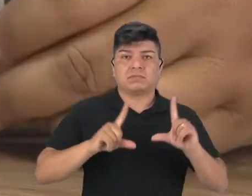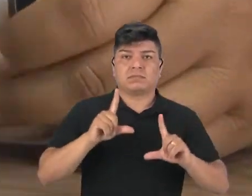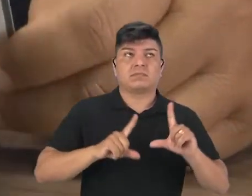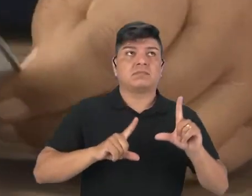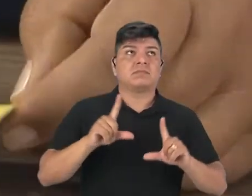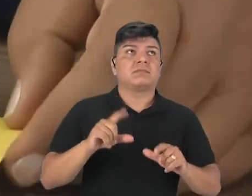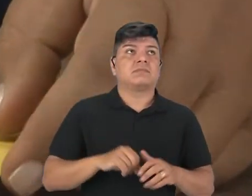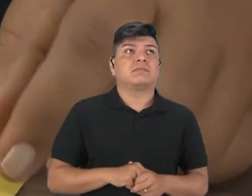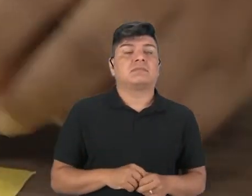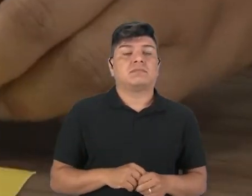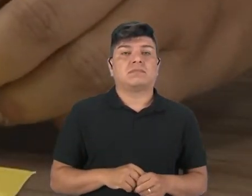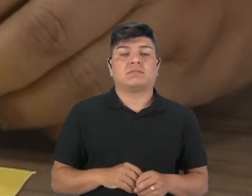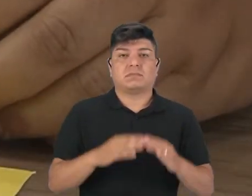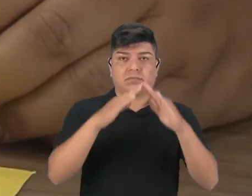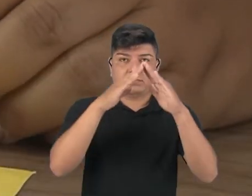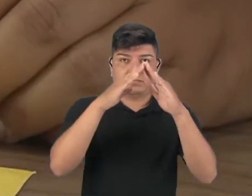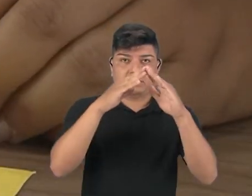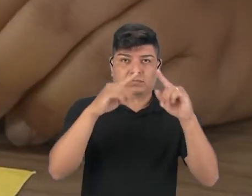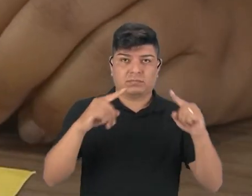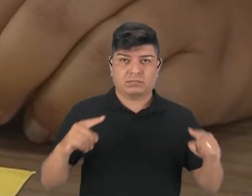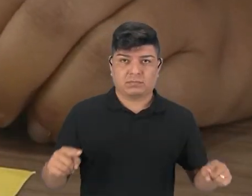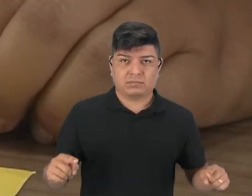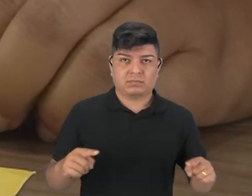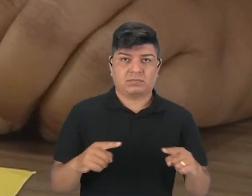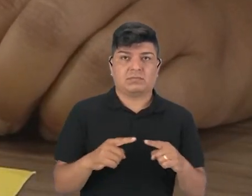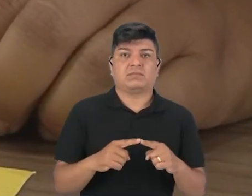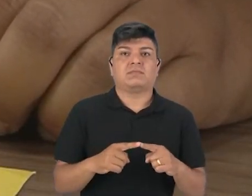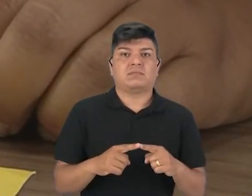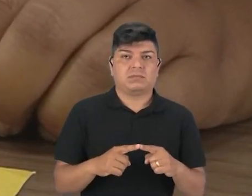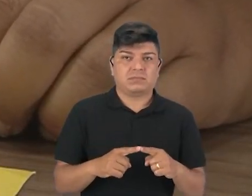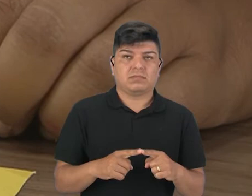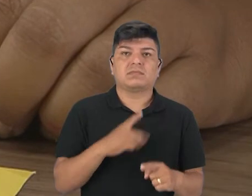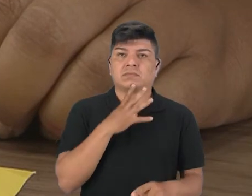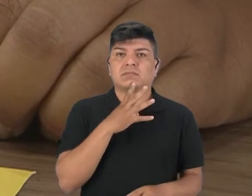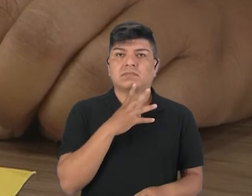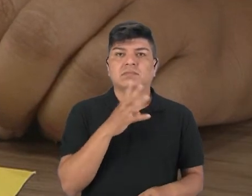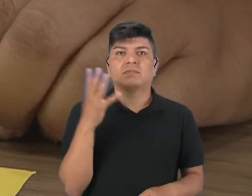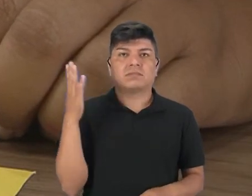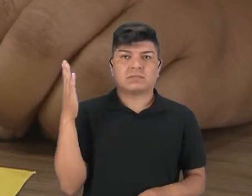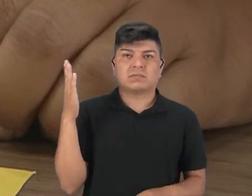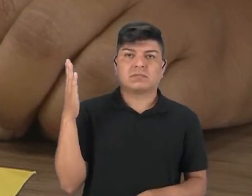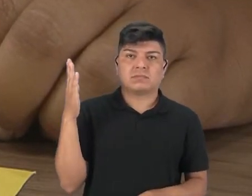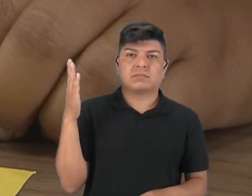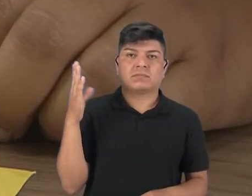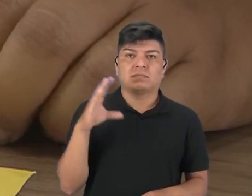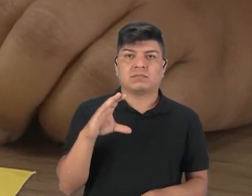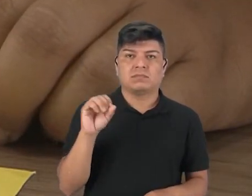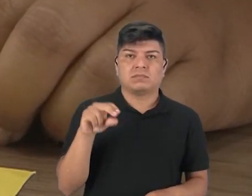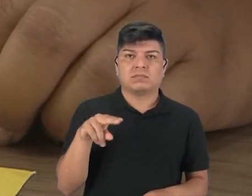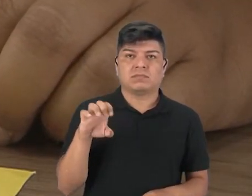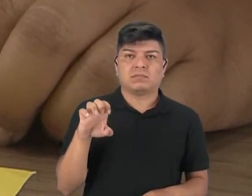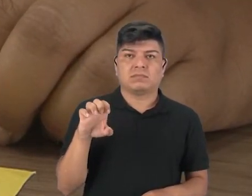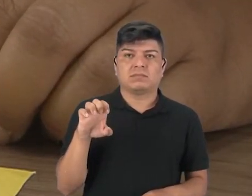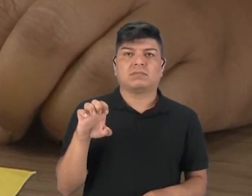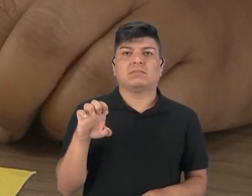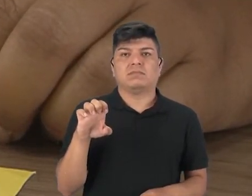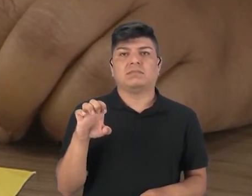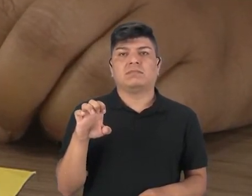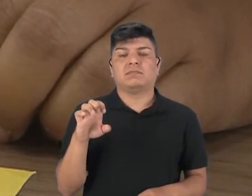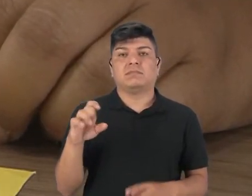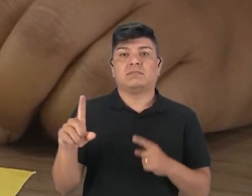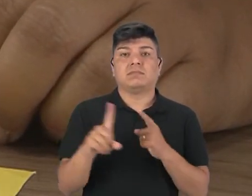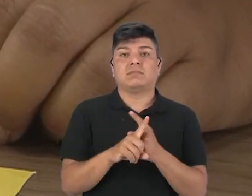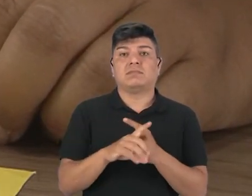TV. Vamos ao próximo. E esse, vocês conhecem? É o cone. Geralmente